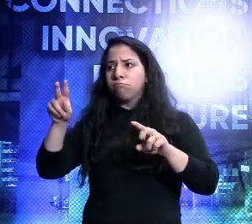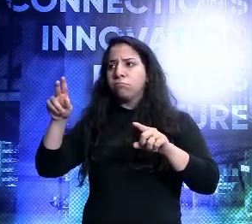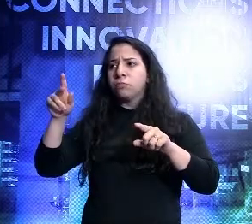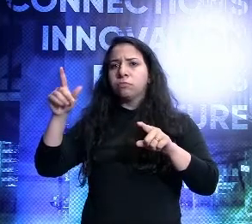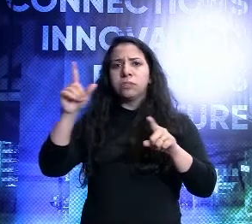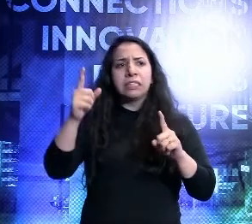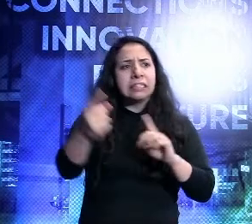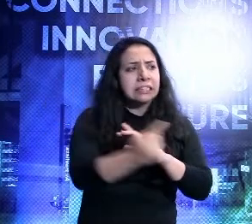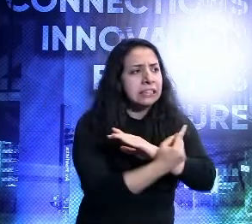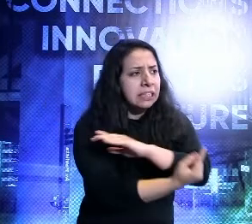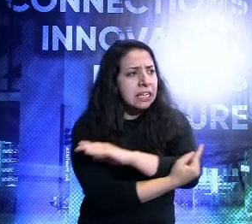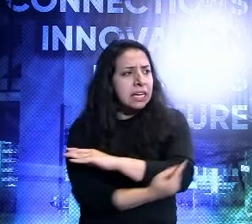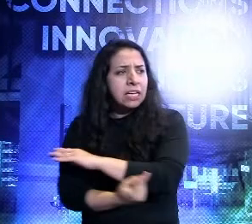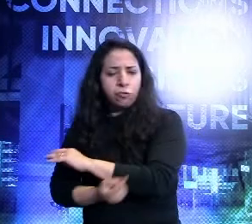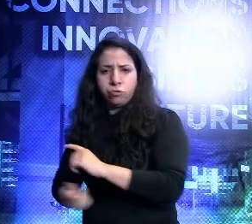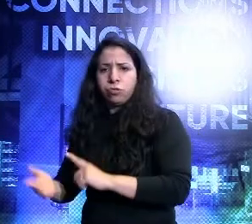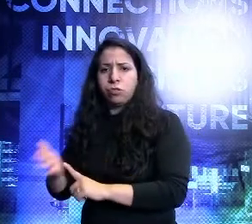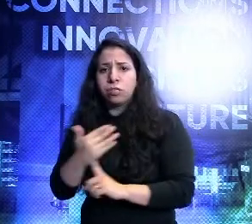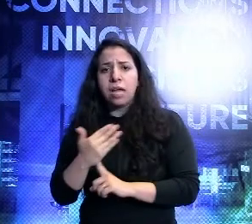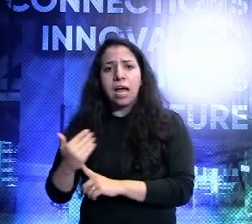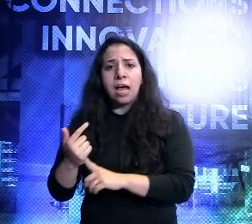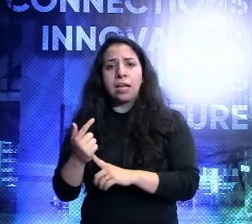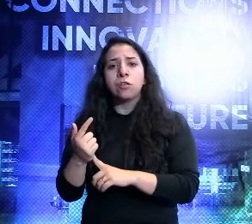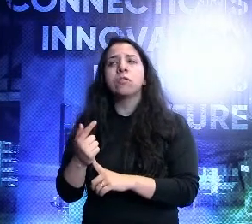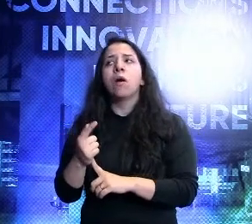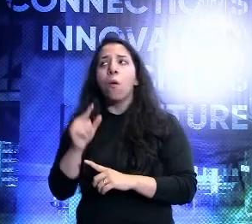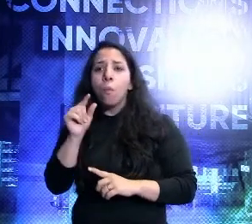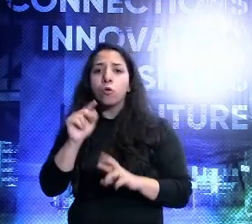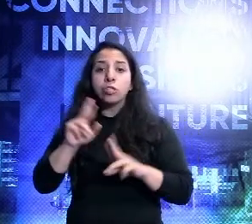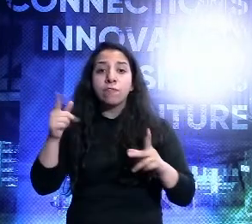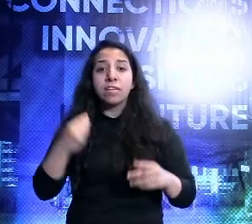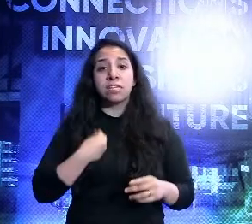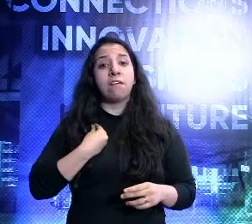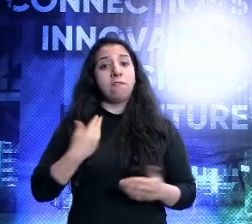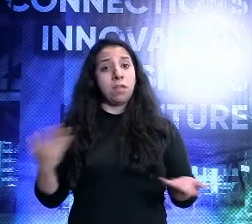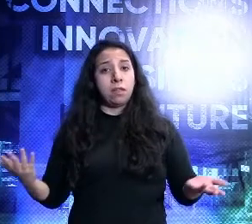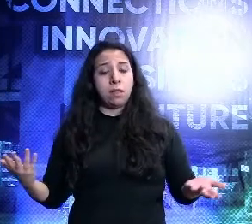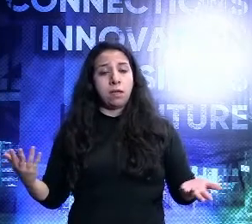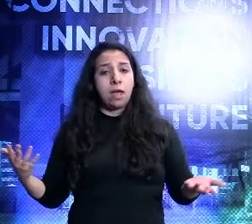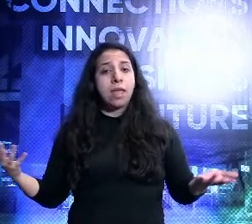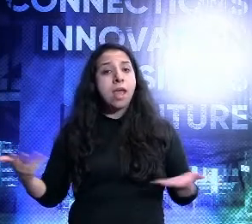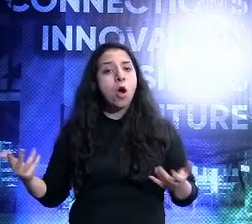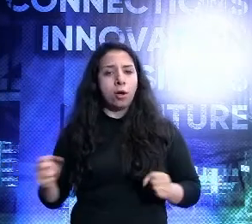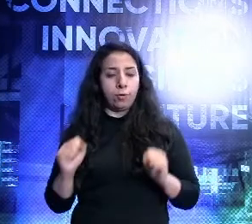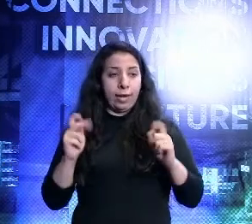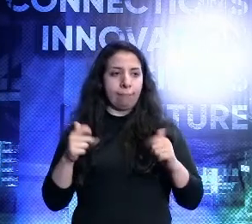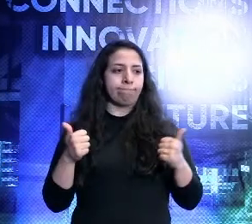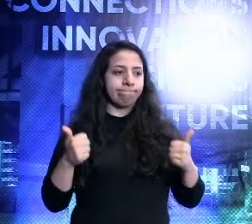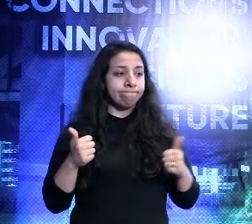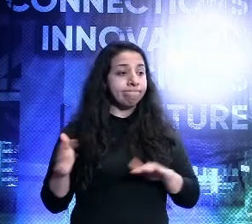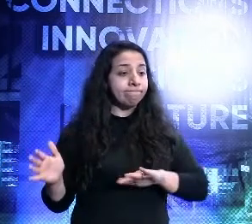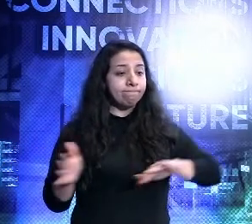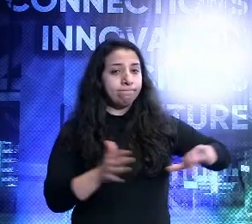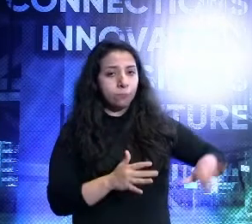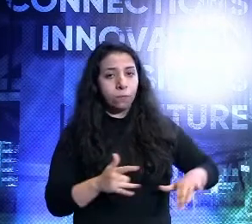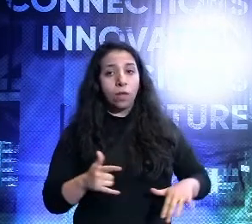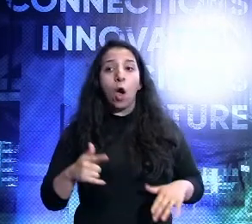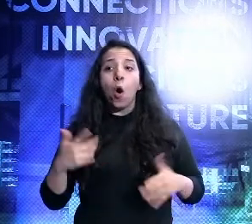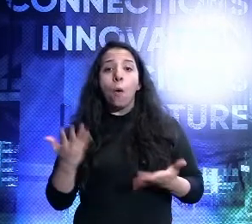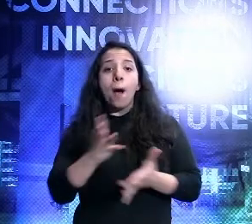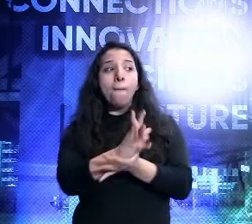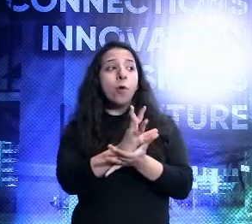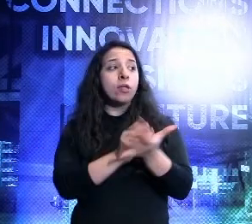acaba fazendo toda a diferença nas nossas vidas, né? E aí, beleza. E os modelos de maturidade